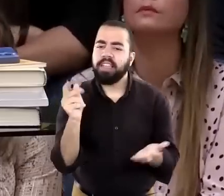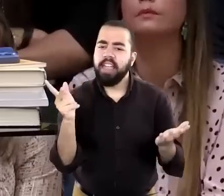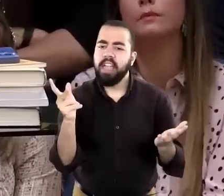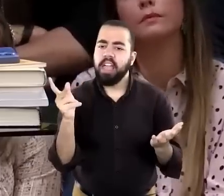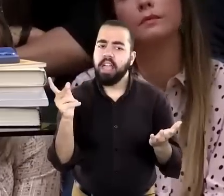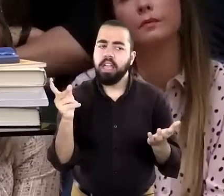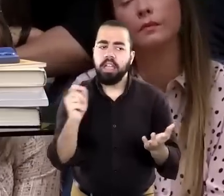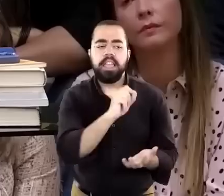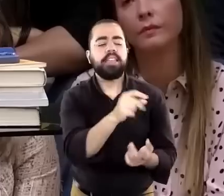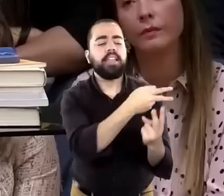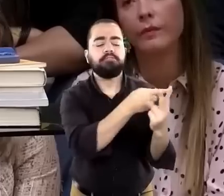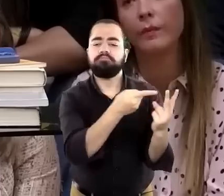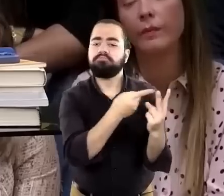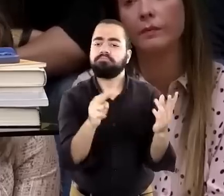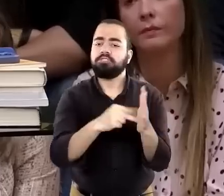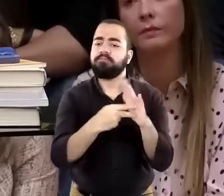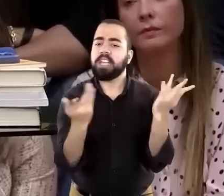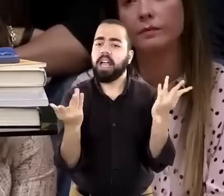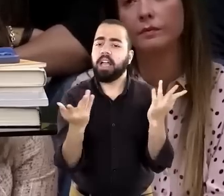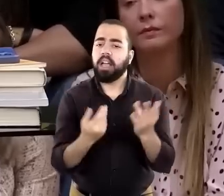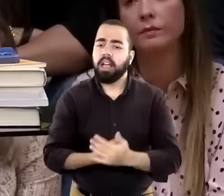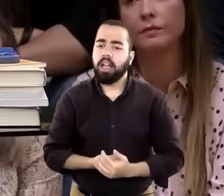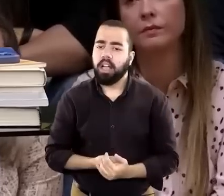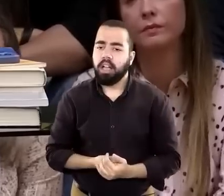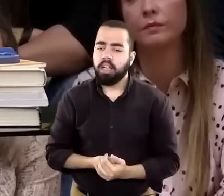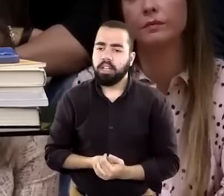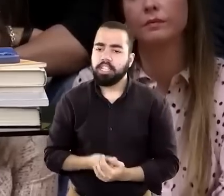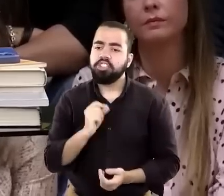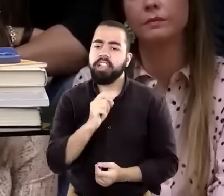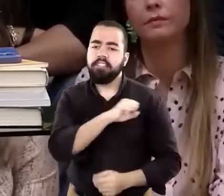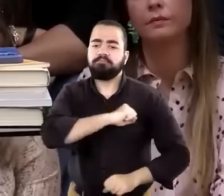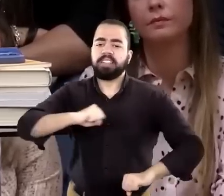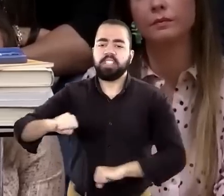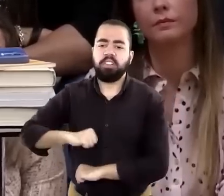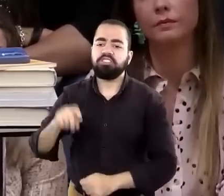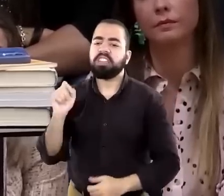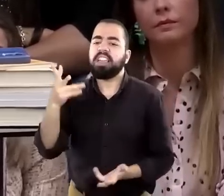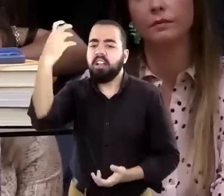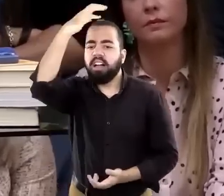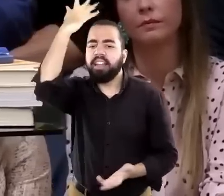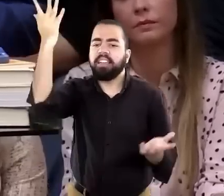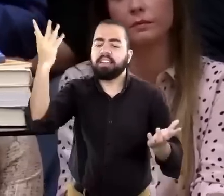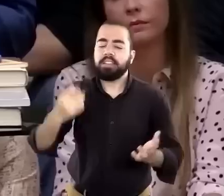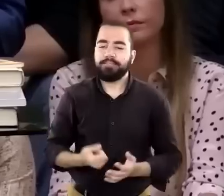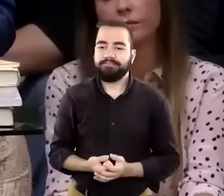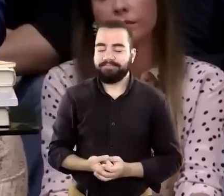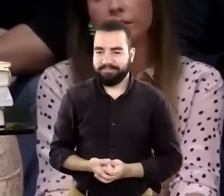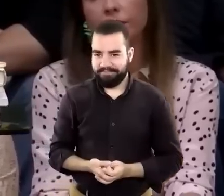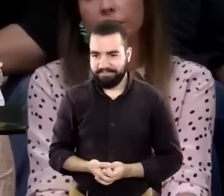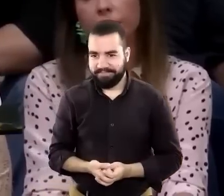Quem são os filhos do óleo? Quem são os filhos da unção? Quem é o sacerdote? Quem é o rei? Esse texto é